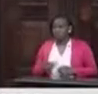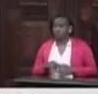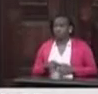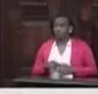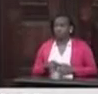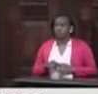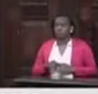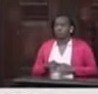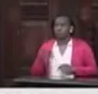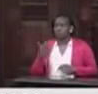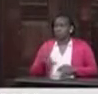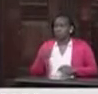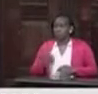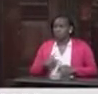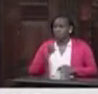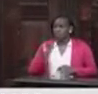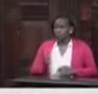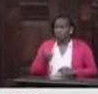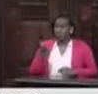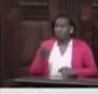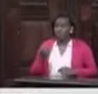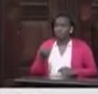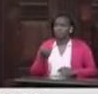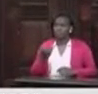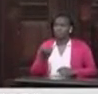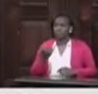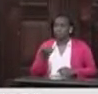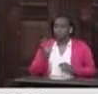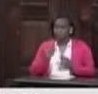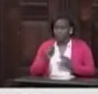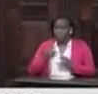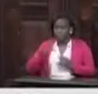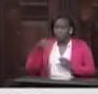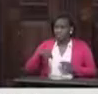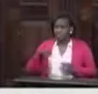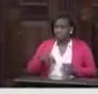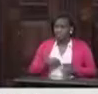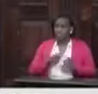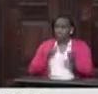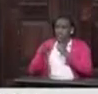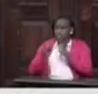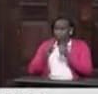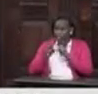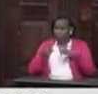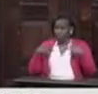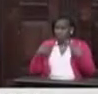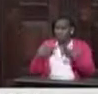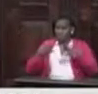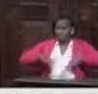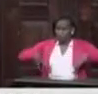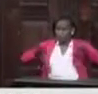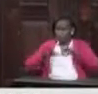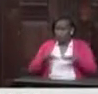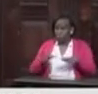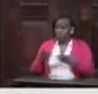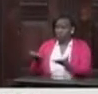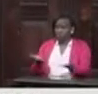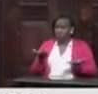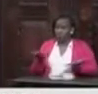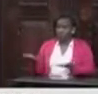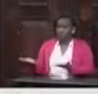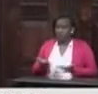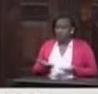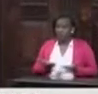não tivéssemos a oportunidade de realizar aqui uma audiência pública para convocar